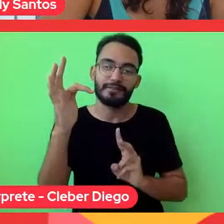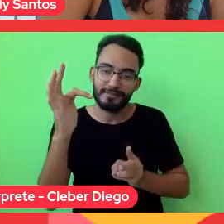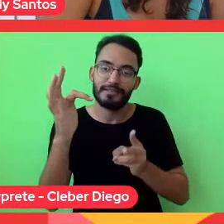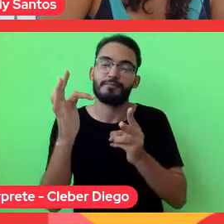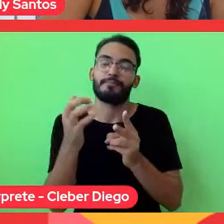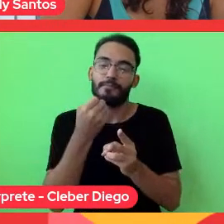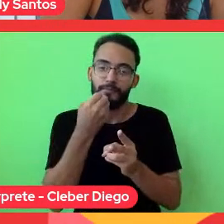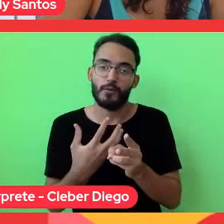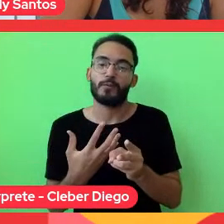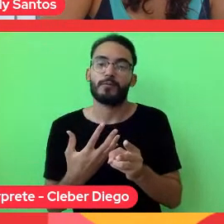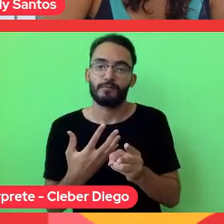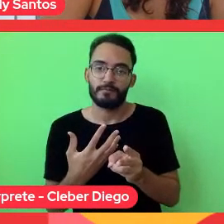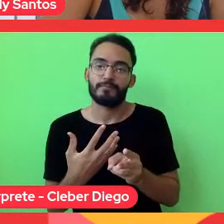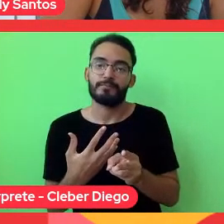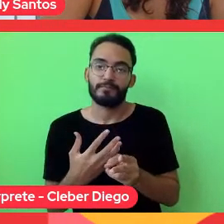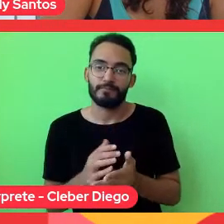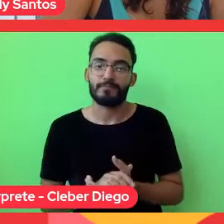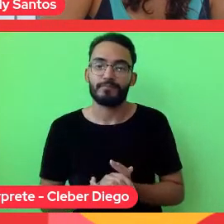seja para todo mundo.